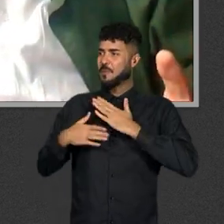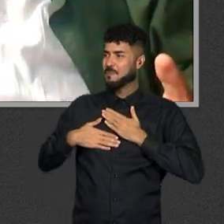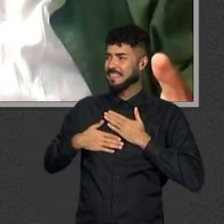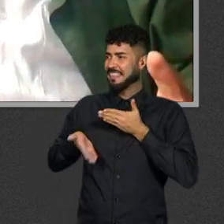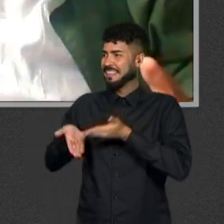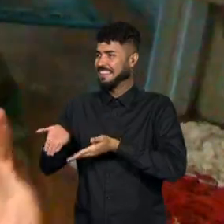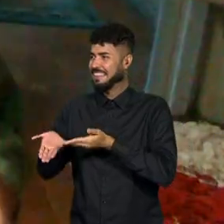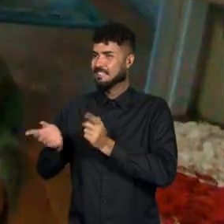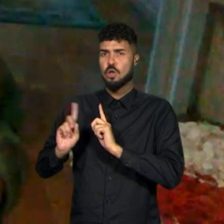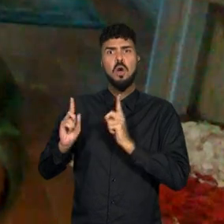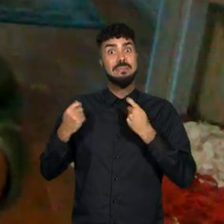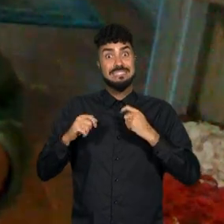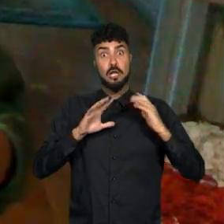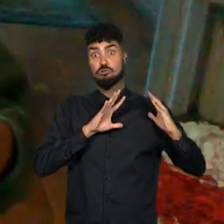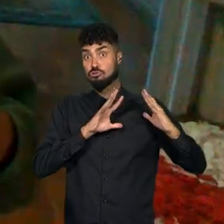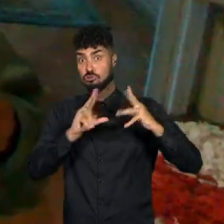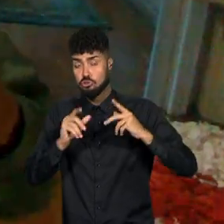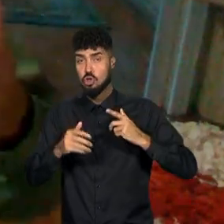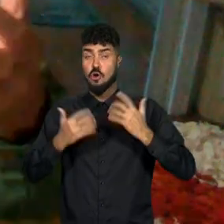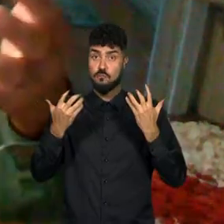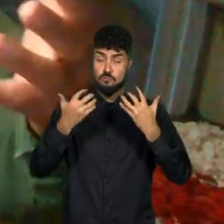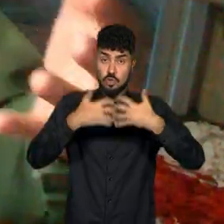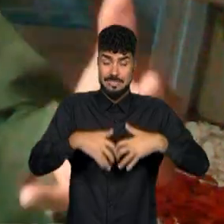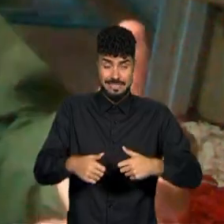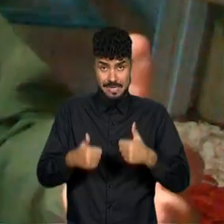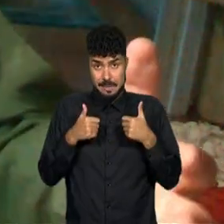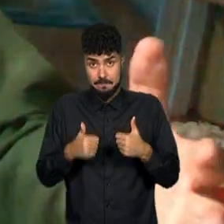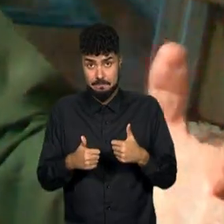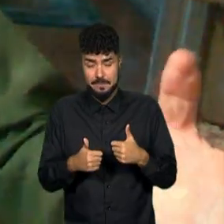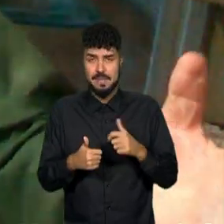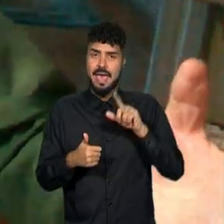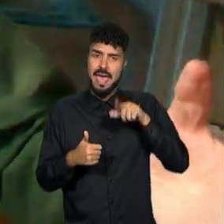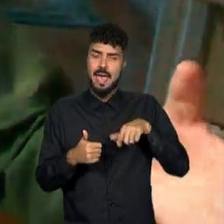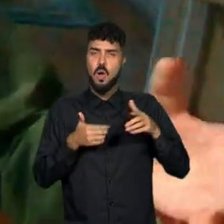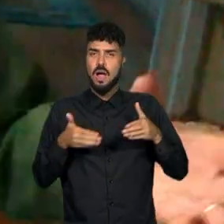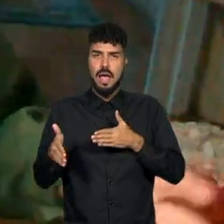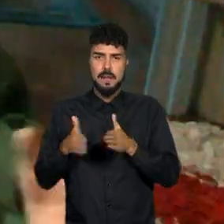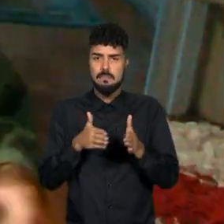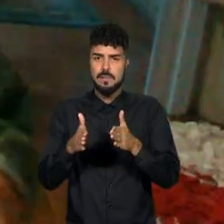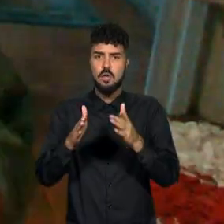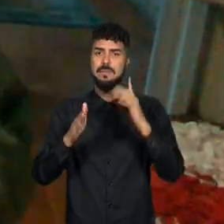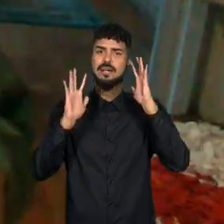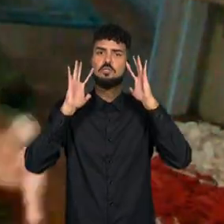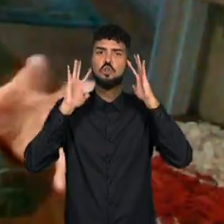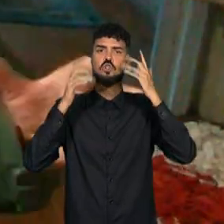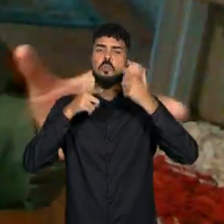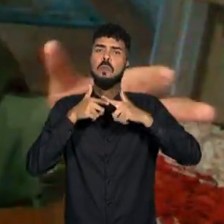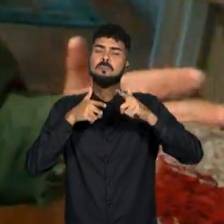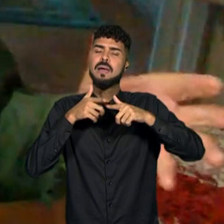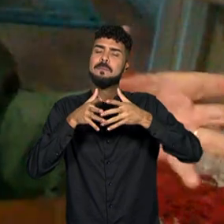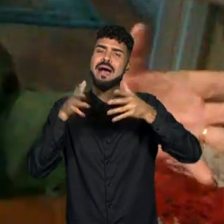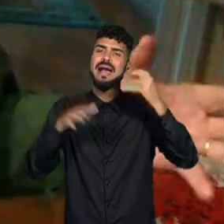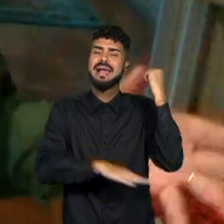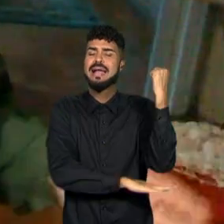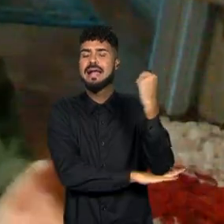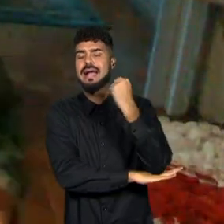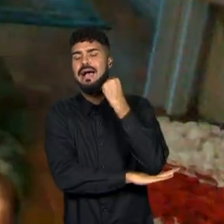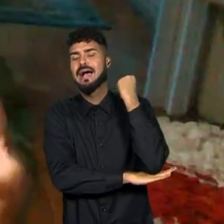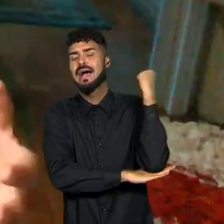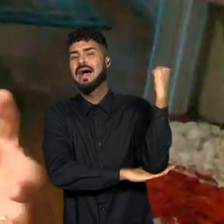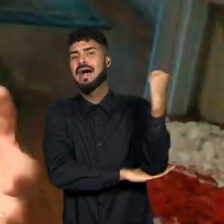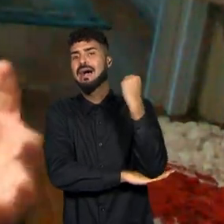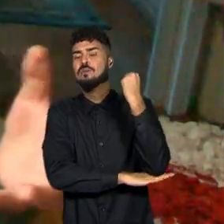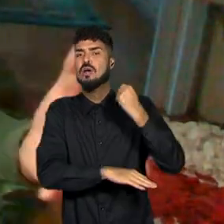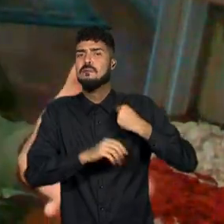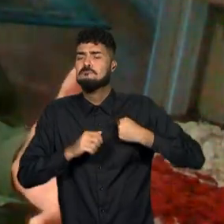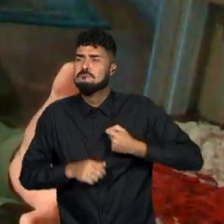bem. Deve ser, não é, o caminho para a solução de tantos problemas graves que nós temos hoje, de milhares